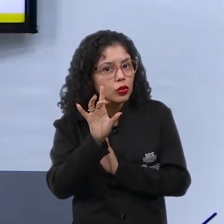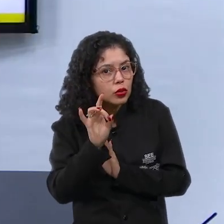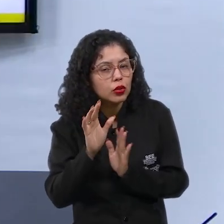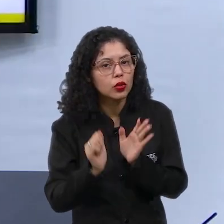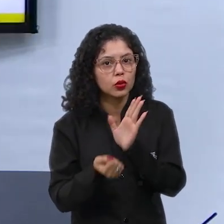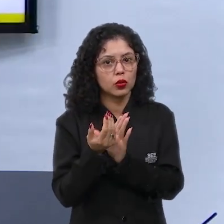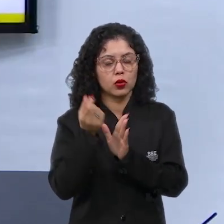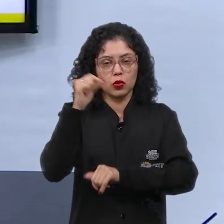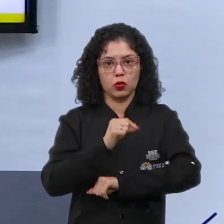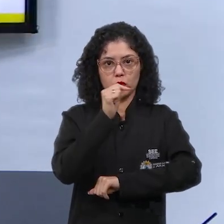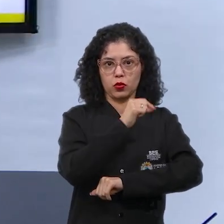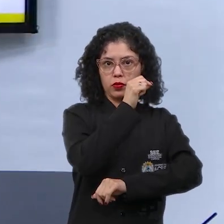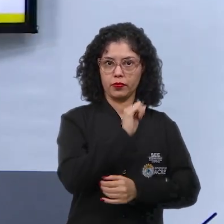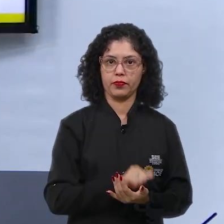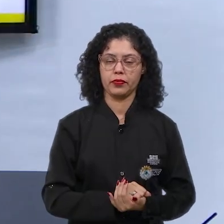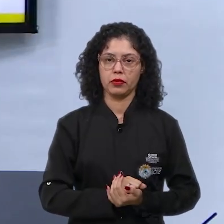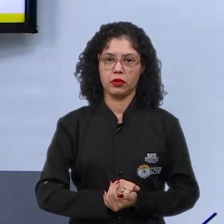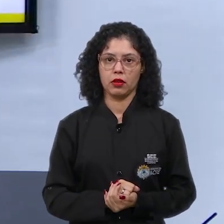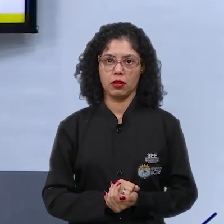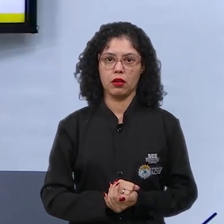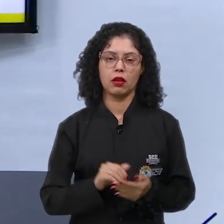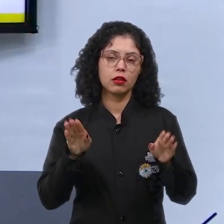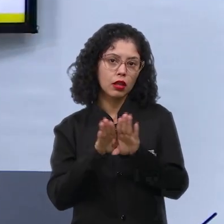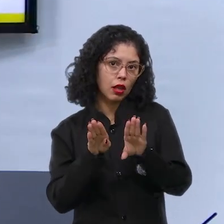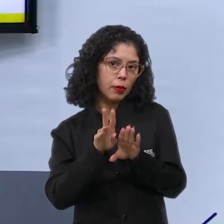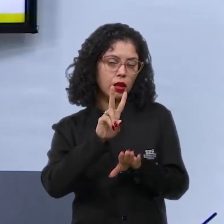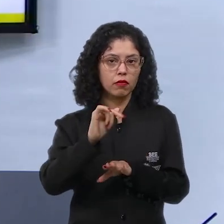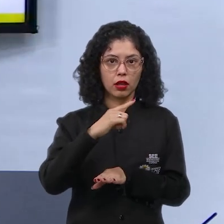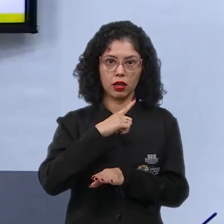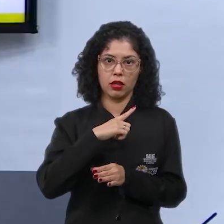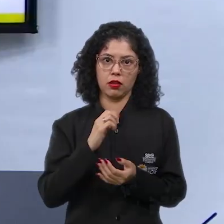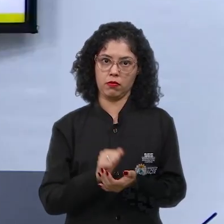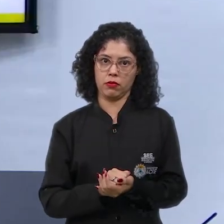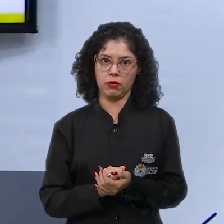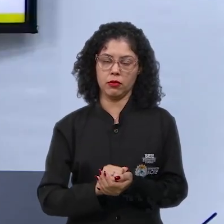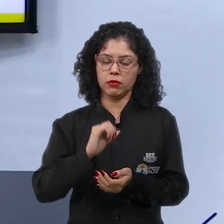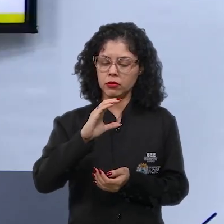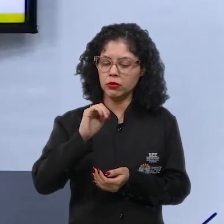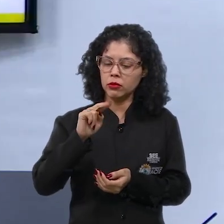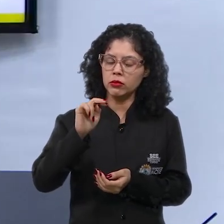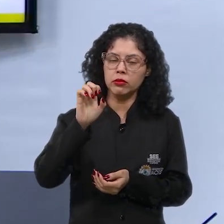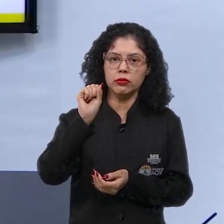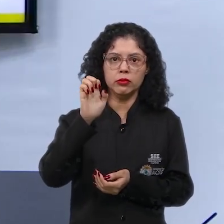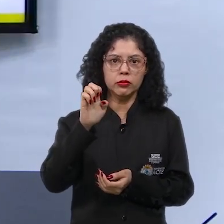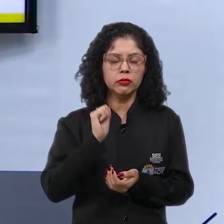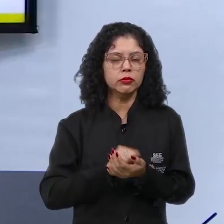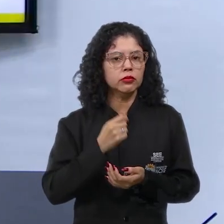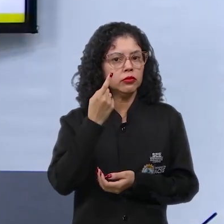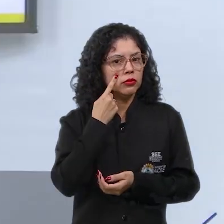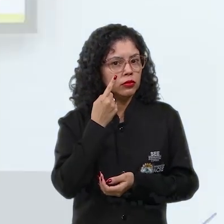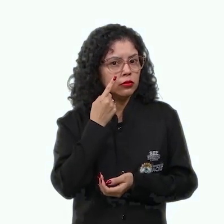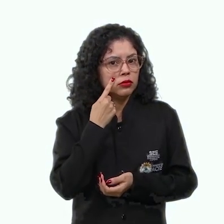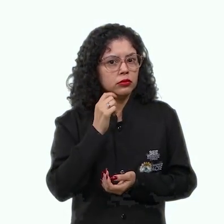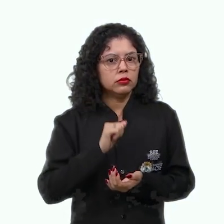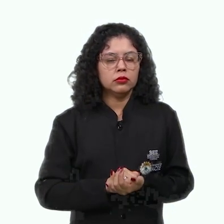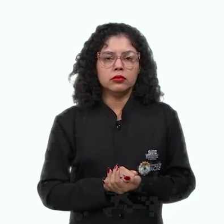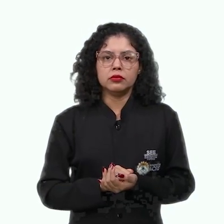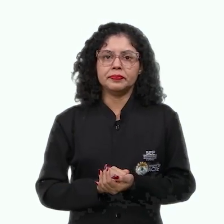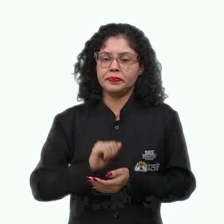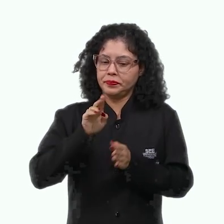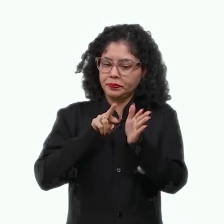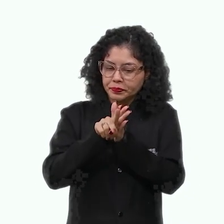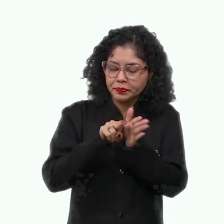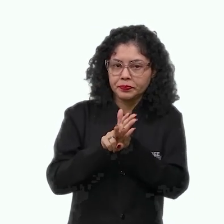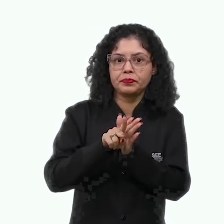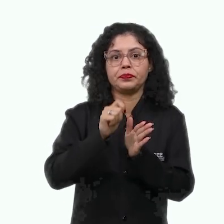fabricação de insetos, tá? Ela vai também fazer clones de plantas. Olha só,